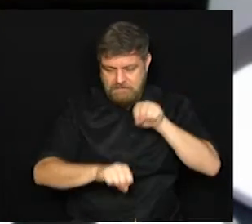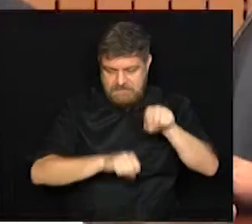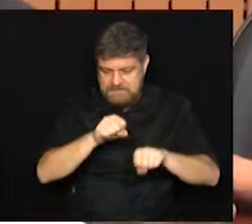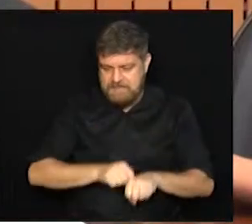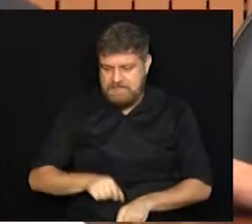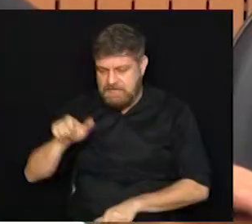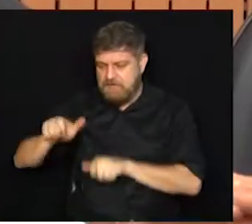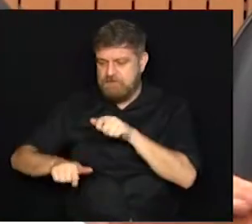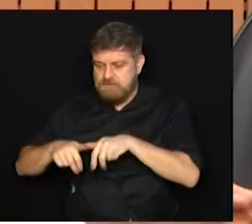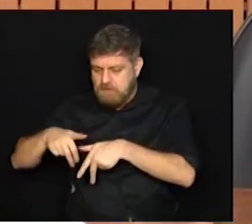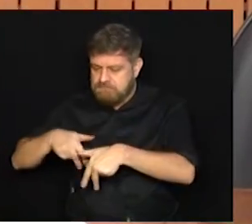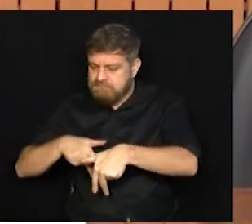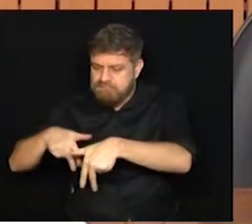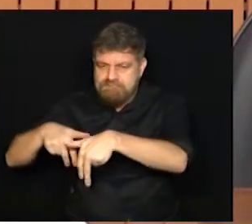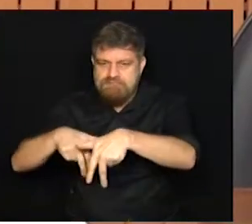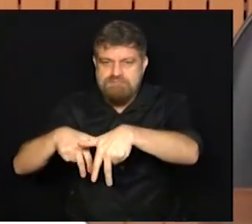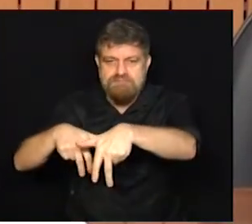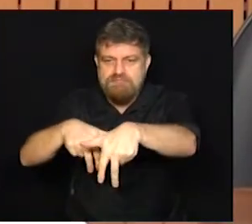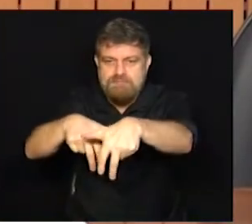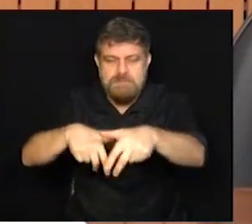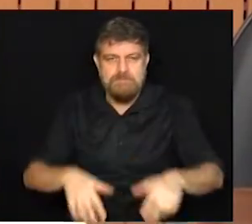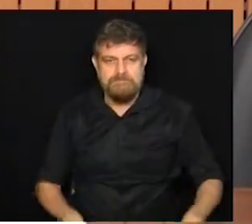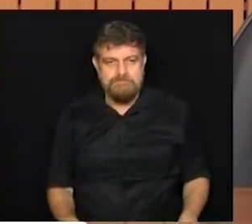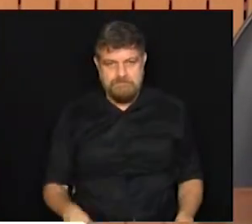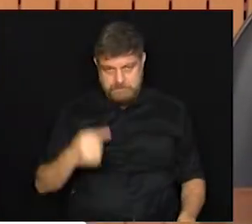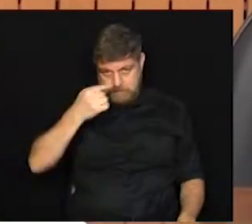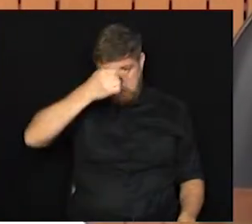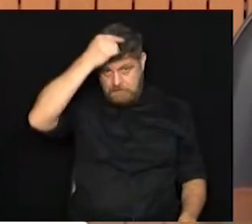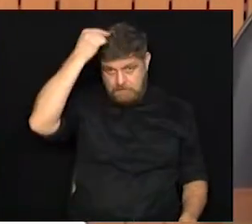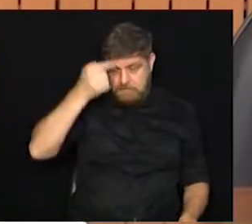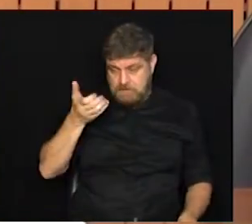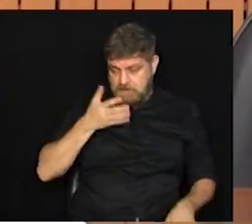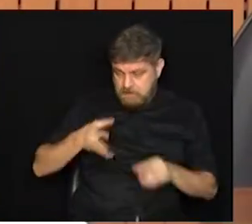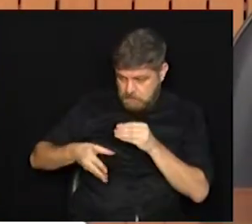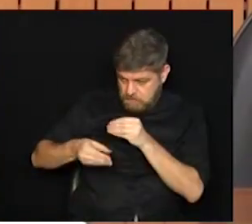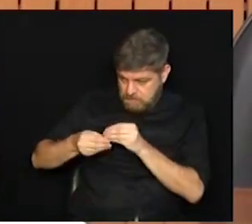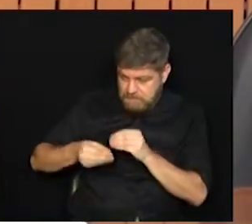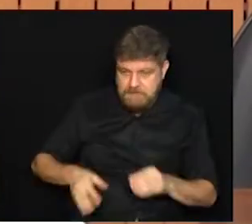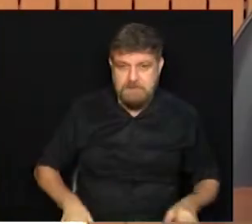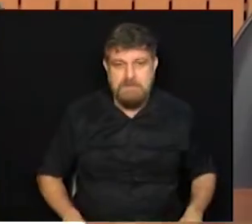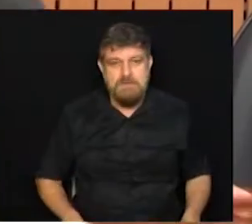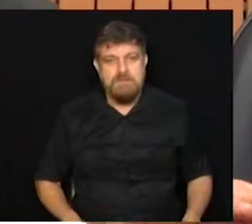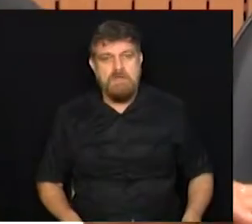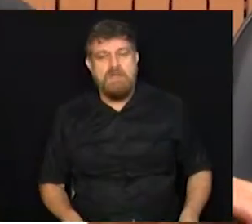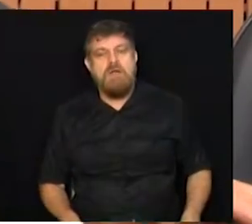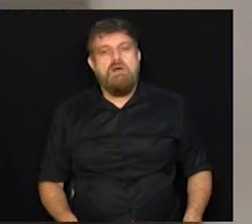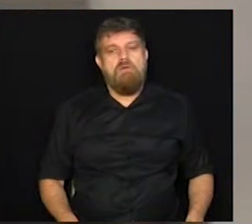O vereador Paulo Gaspar queria fazer mais uma colocação, vereador.